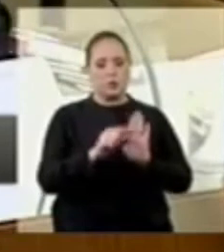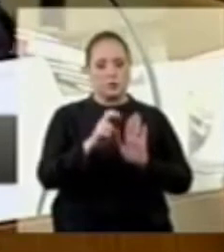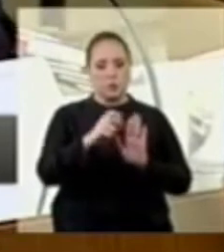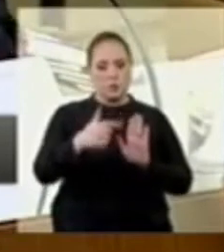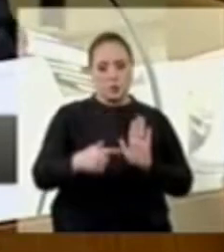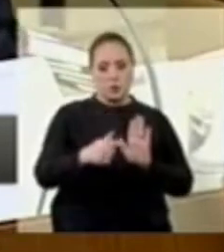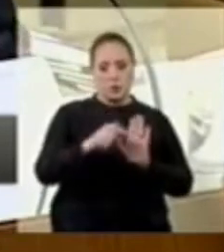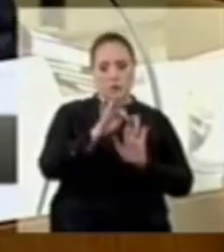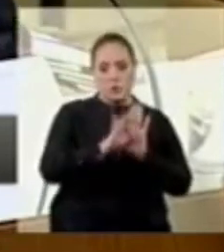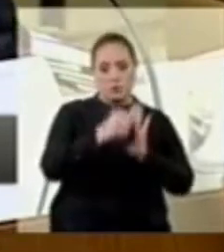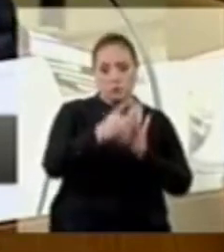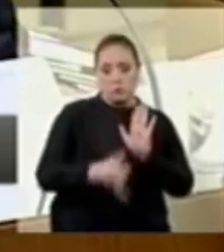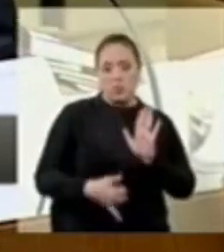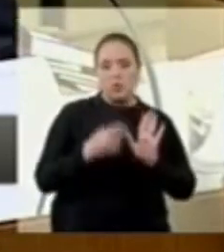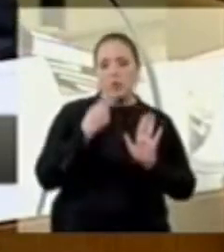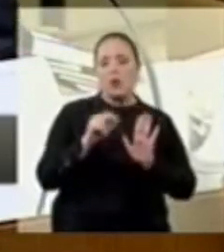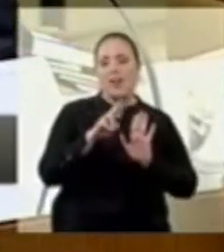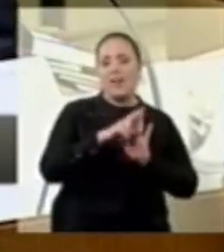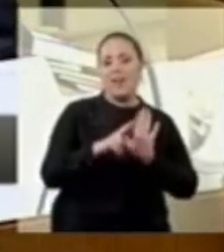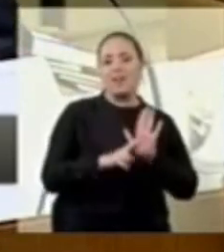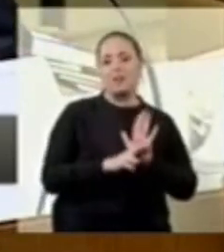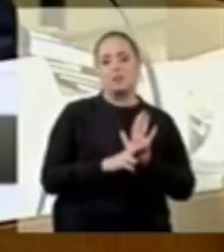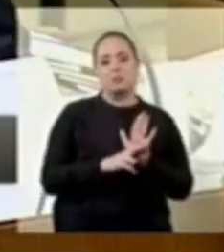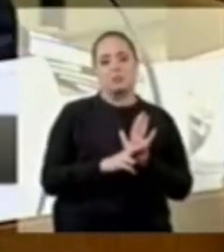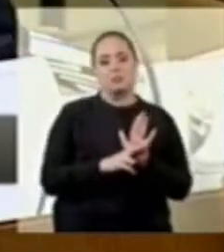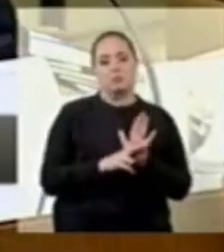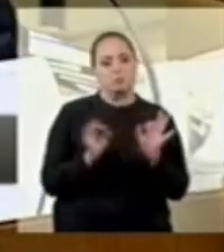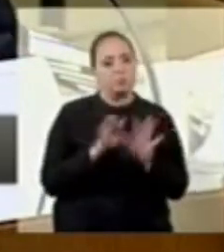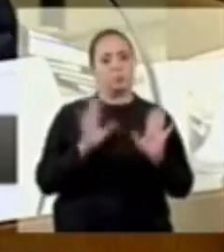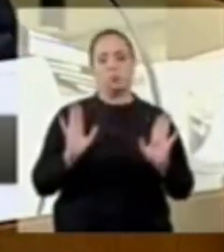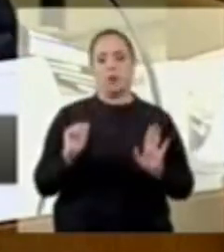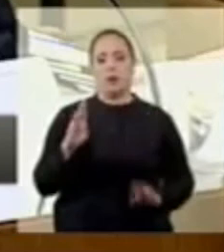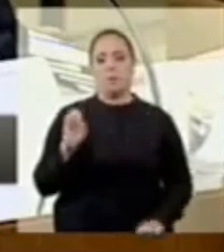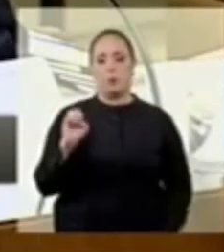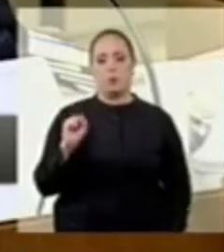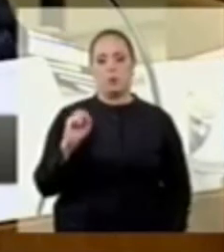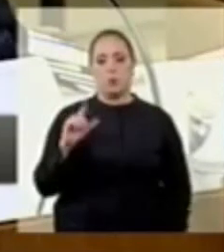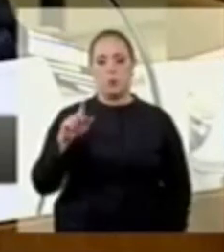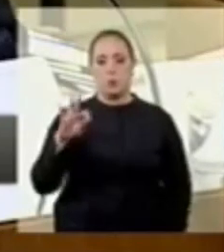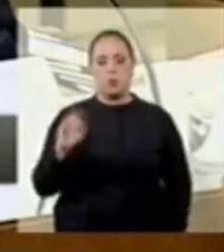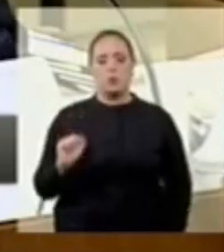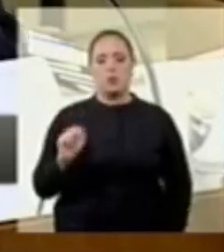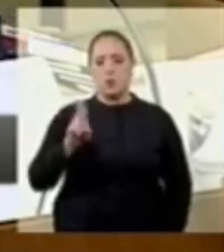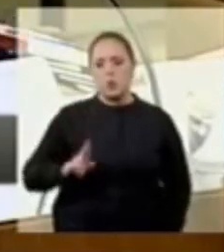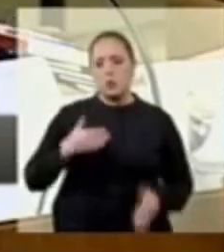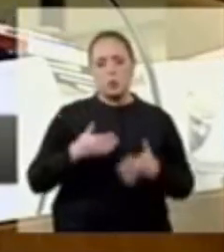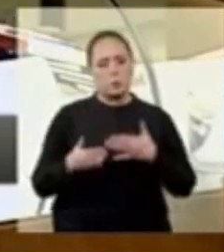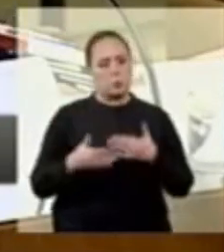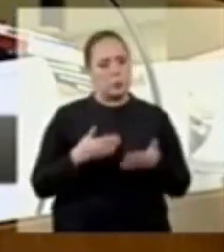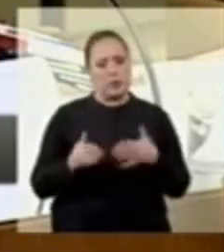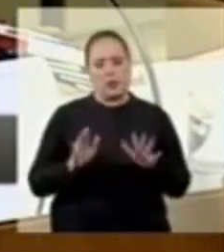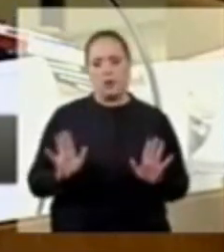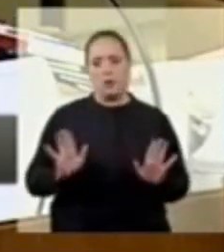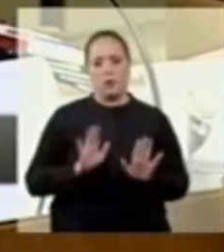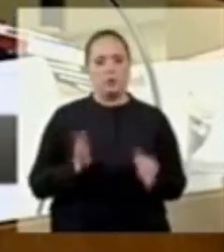como sendo uma regra absoluta que vedaria em qualquer circunstância a execução